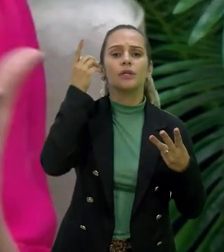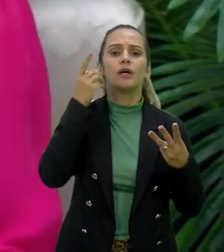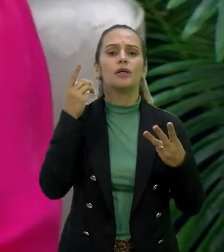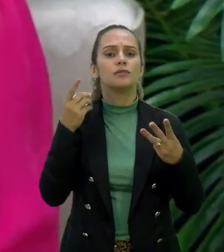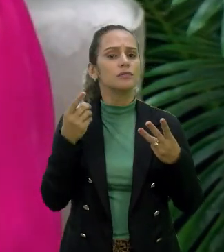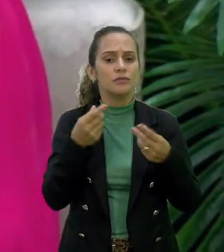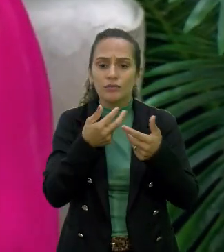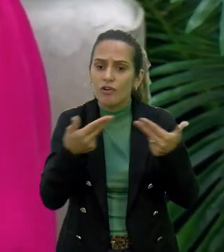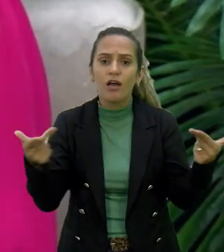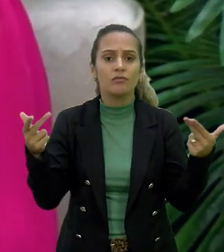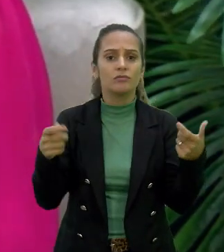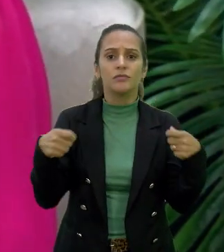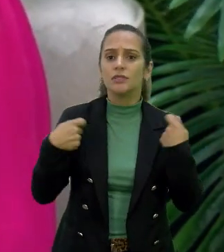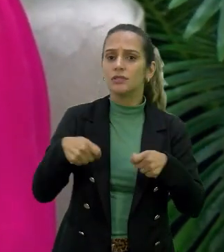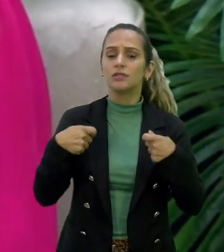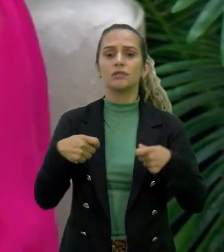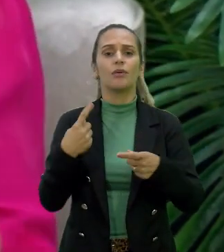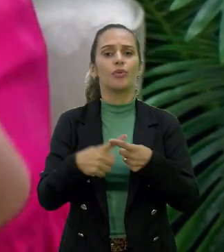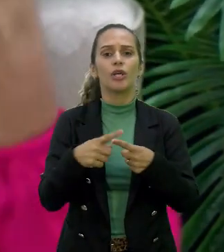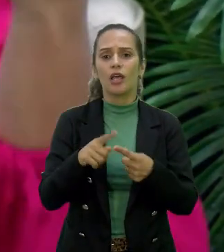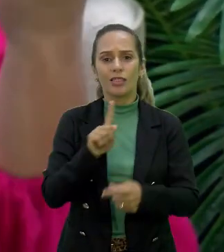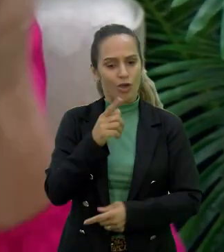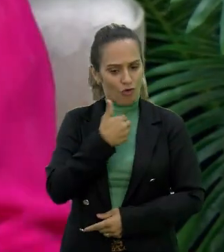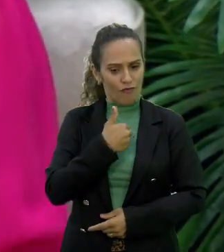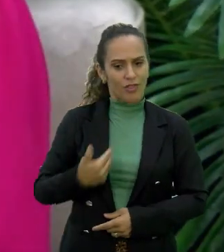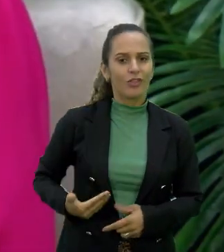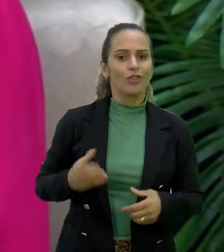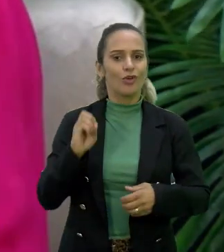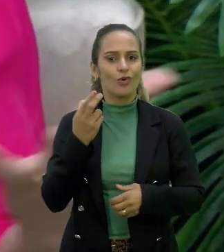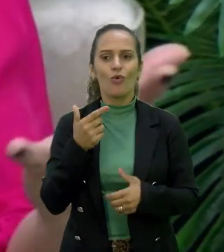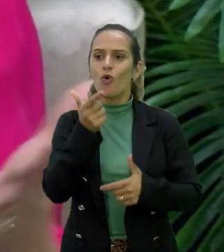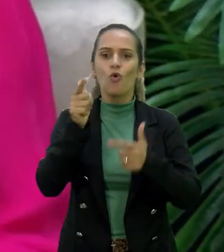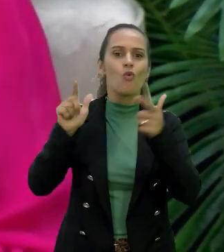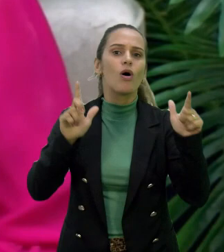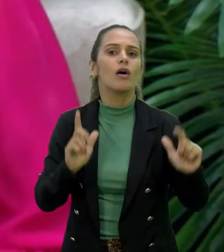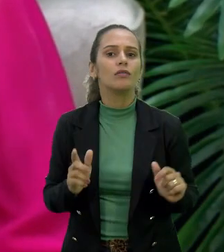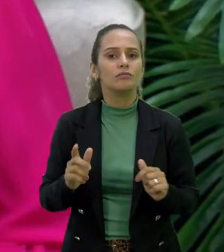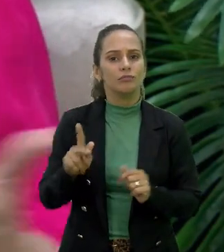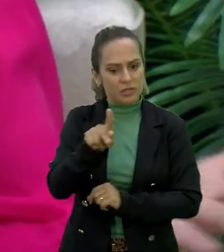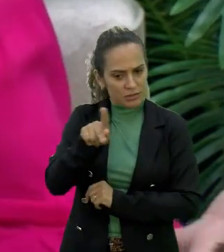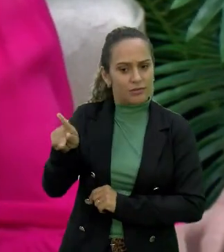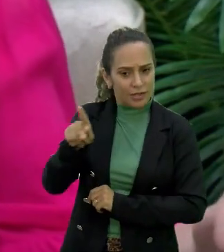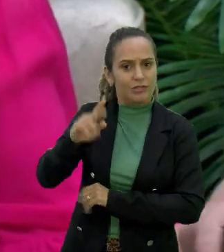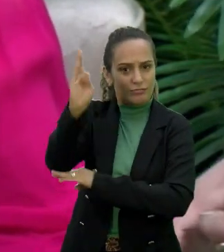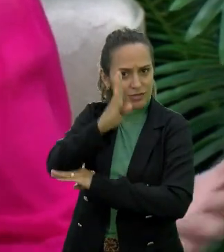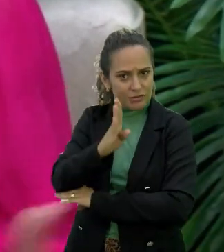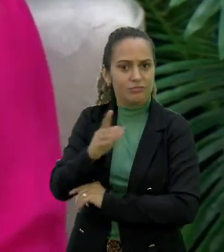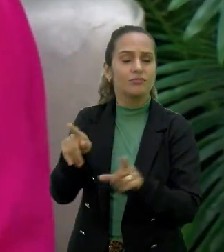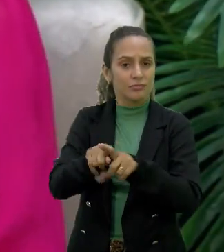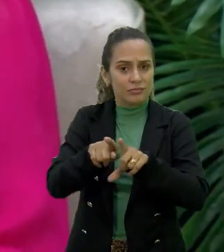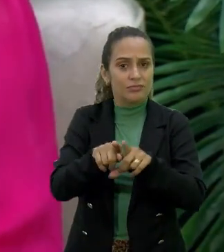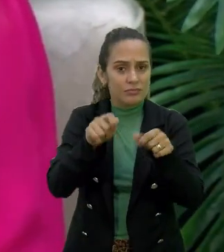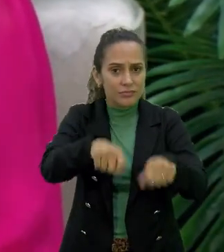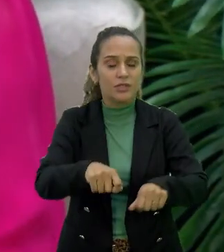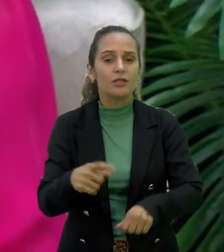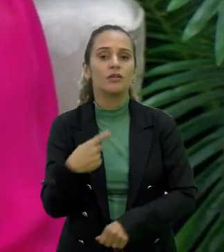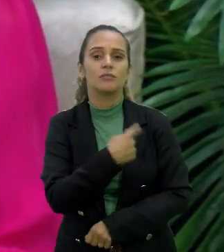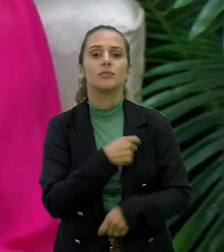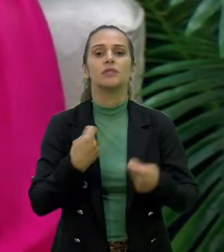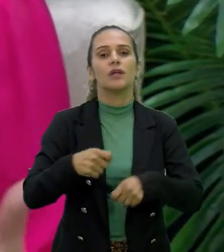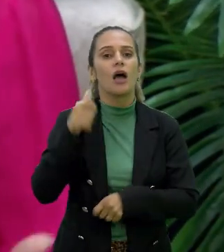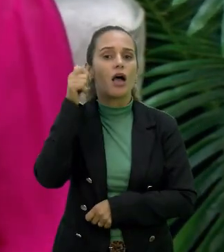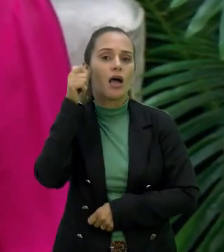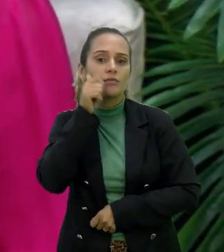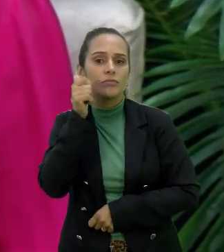deputadas enfim a gente tem que porque não o governadora enfim a gente é presidente da república né a gente tem que